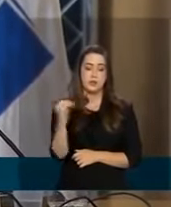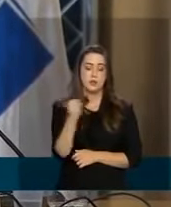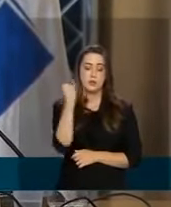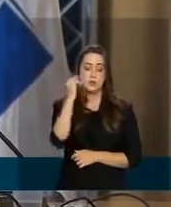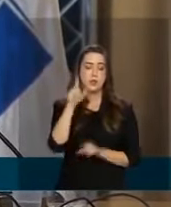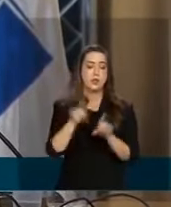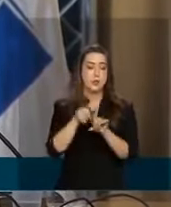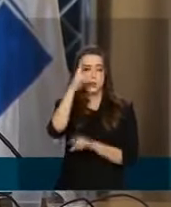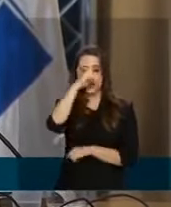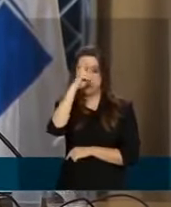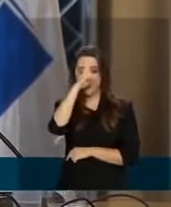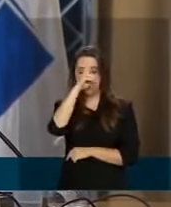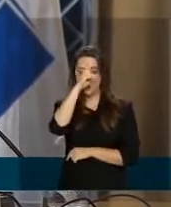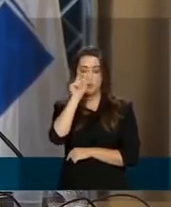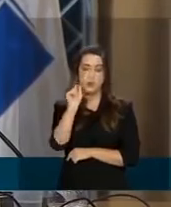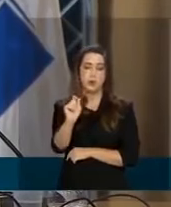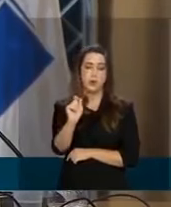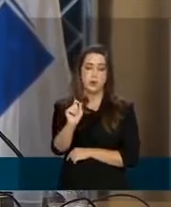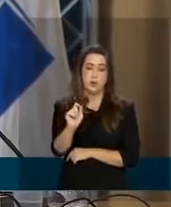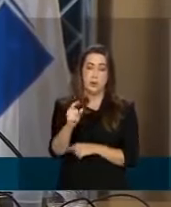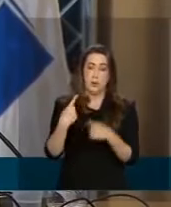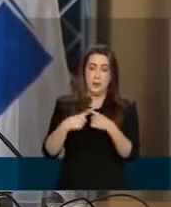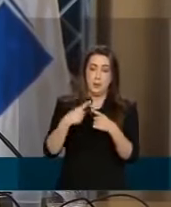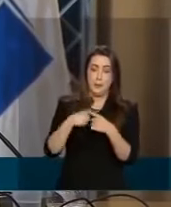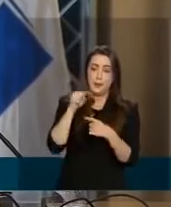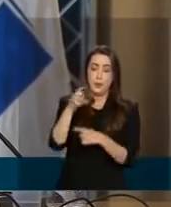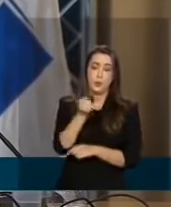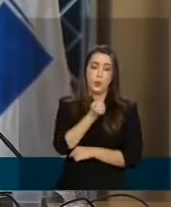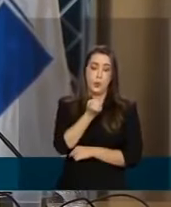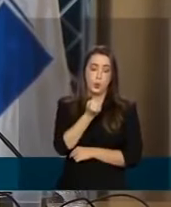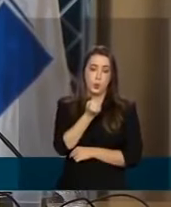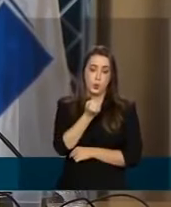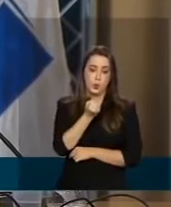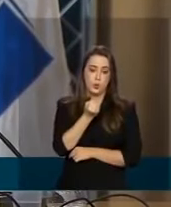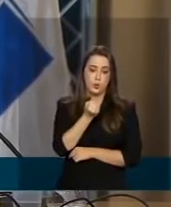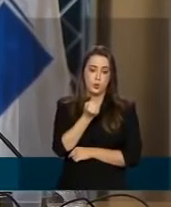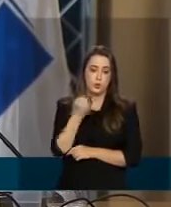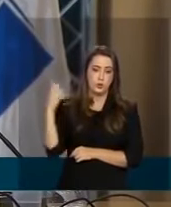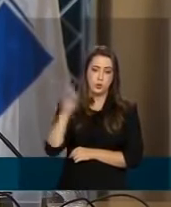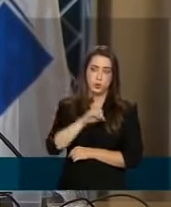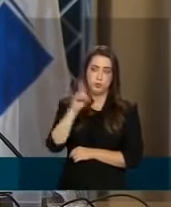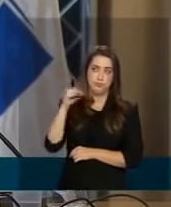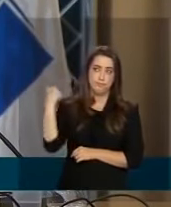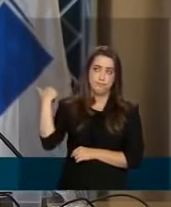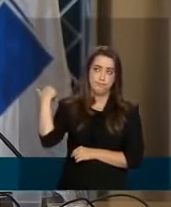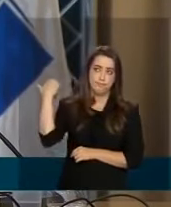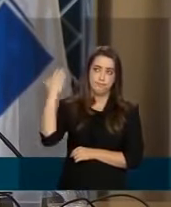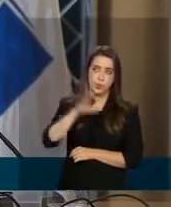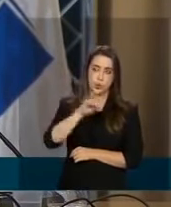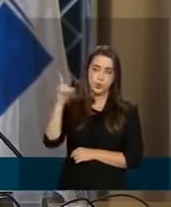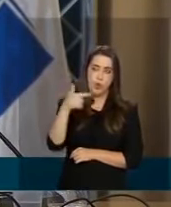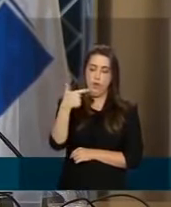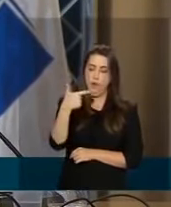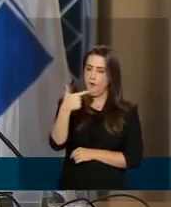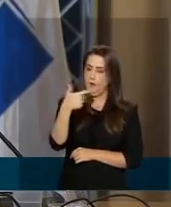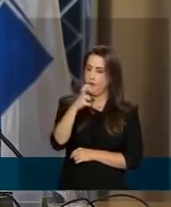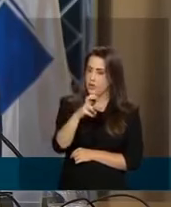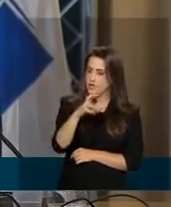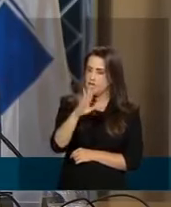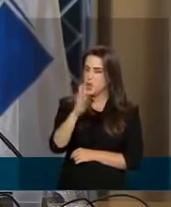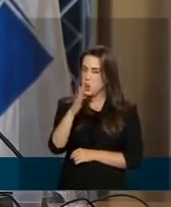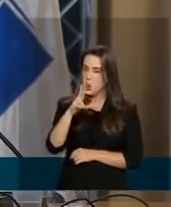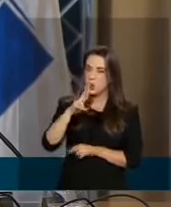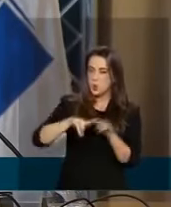também lembrar que, devido à grande quantidade, desde o dia acho que 25 ou 24 de